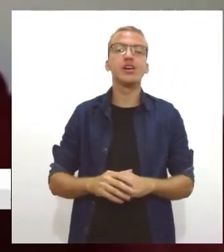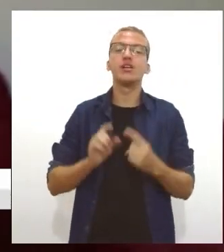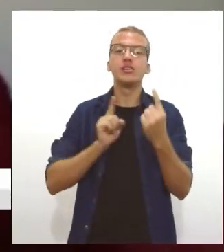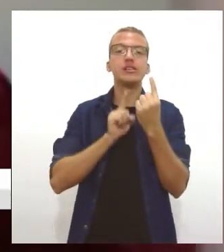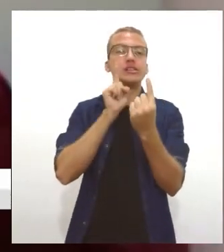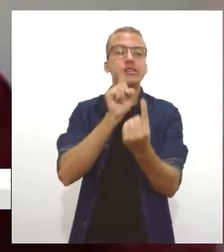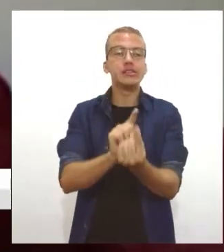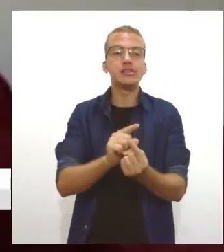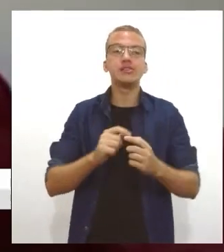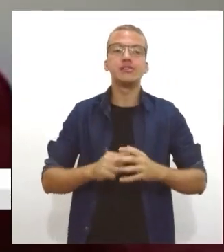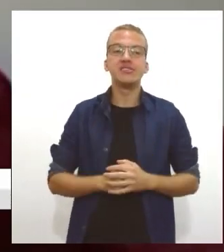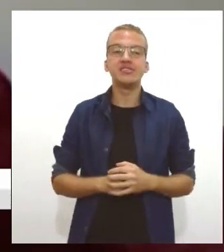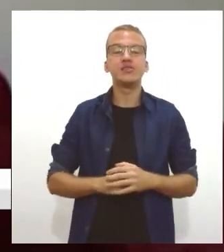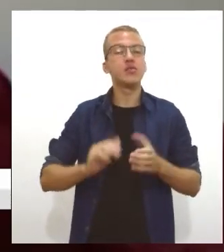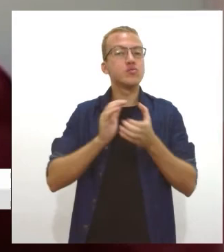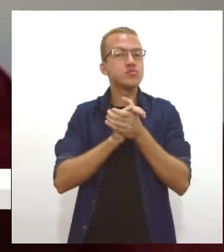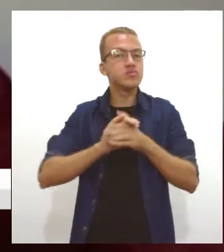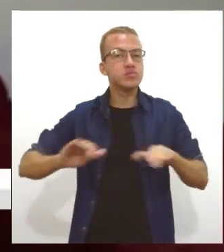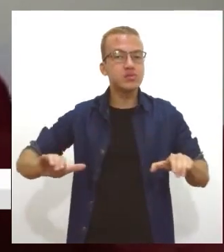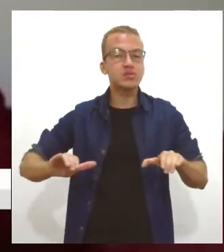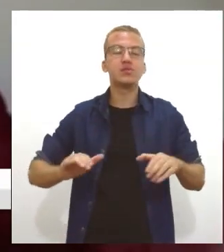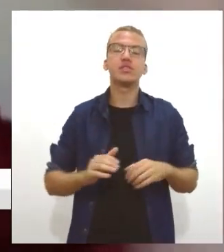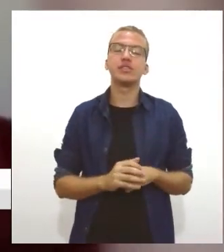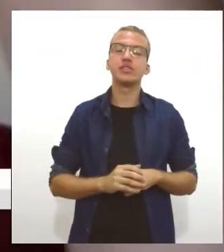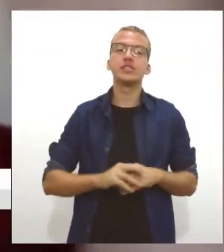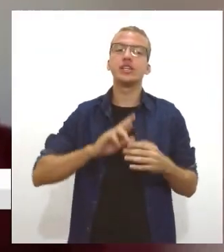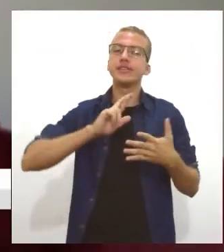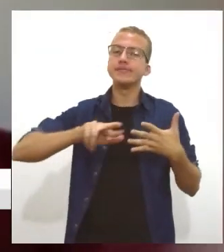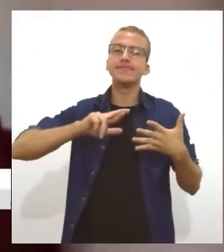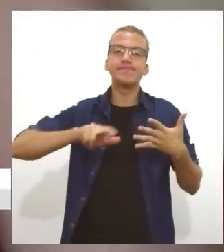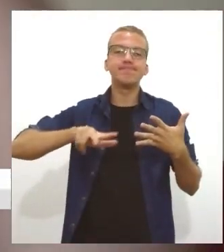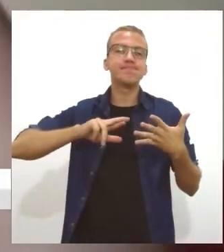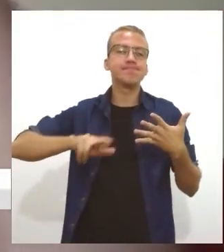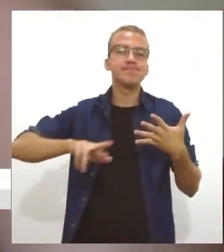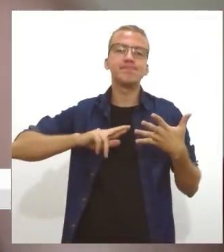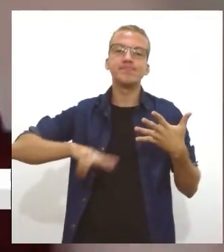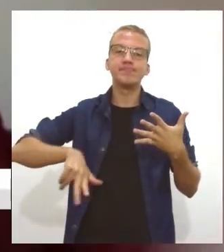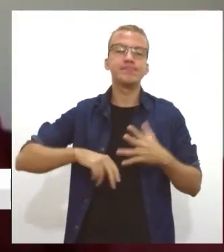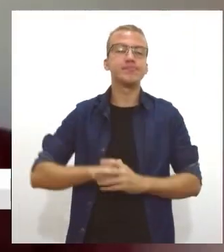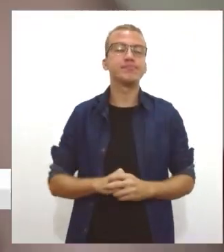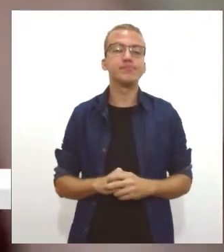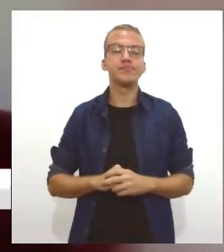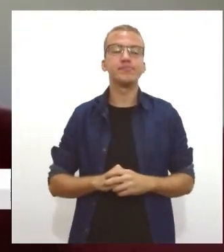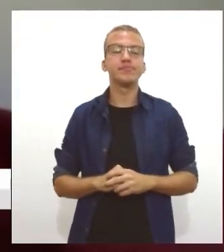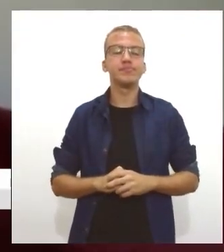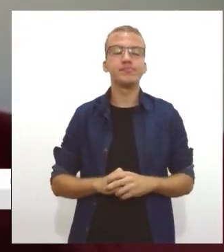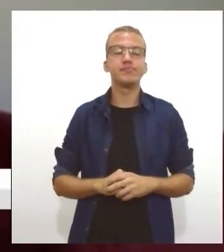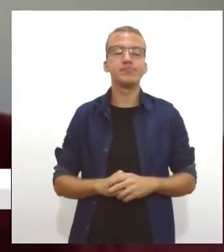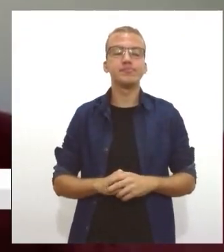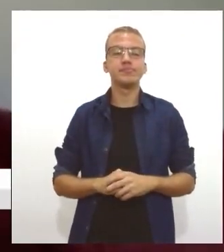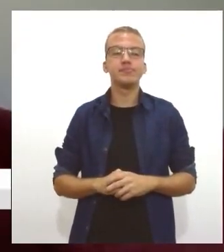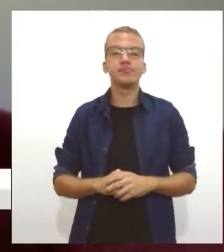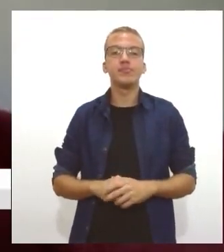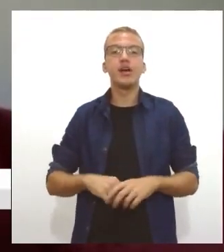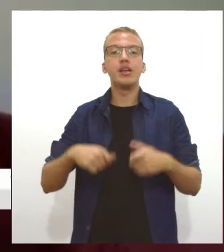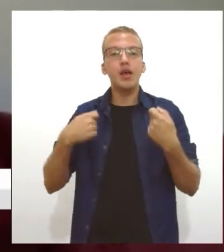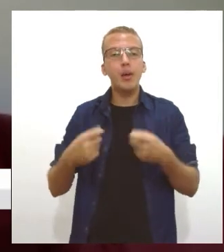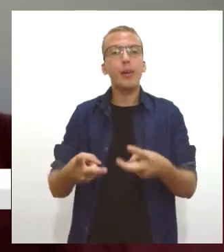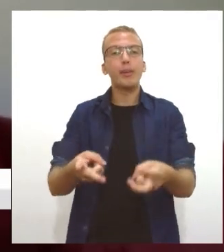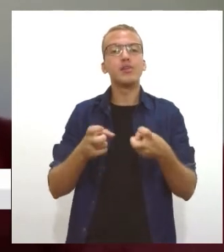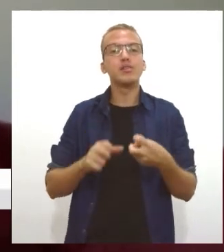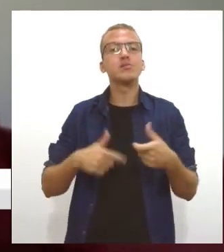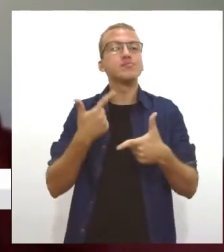ação de divórcio, seja uma ação de guarda, porque a gente percebe que muitos dos problemas de violência doméstica,